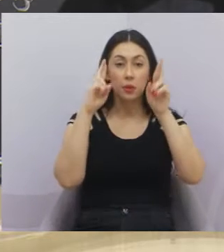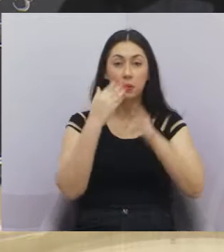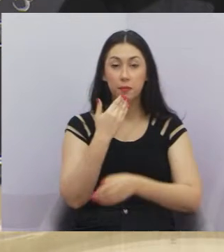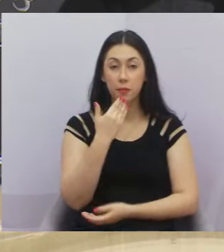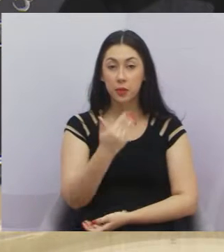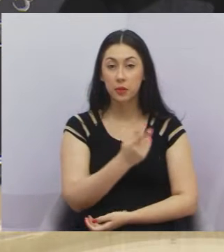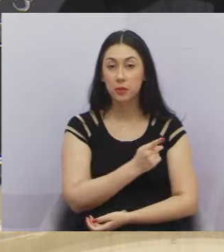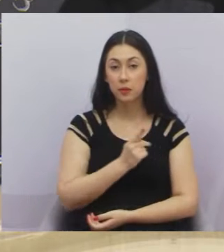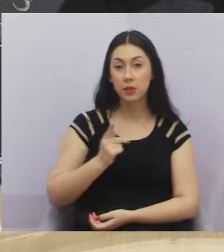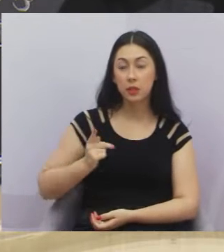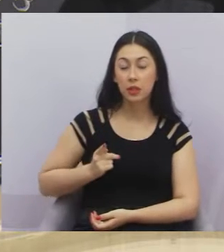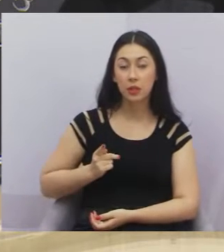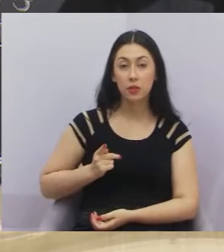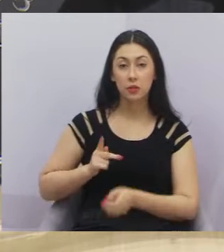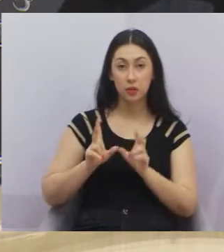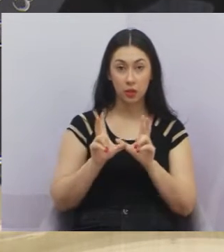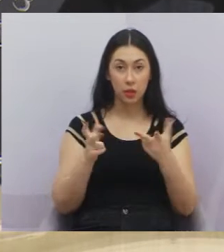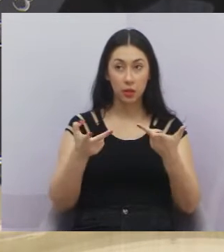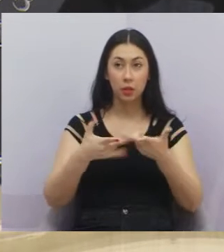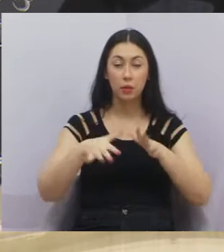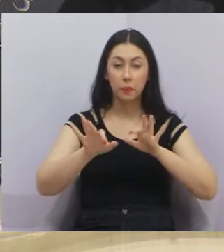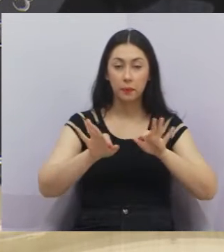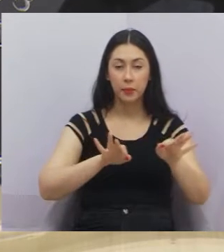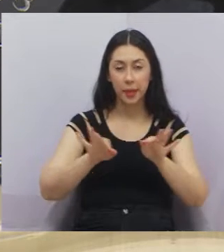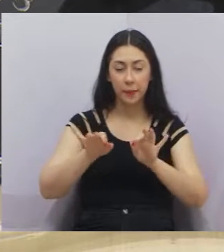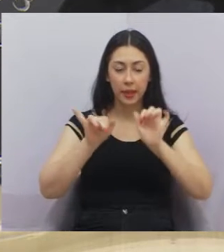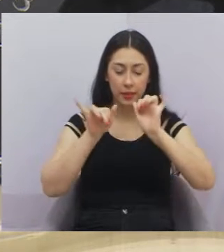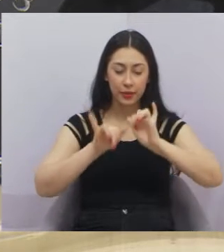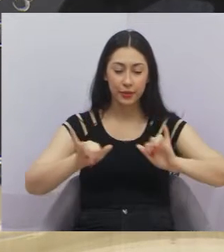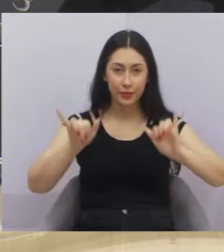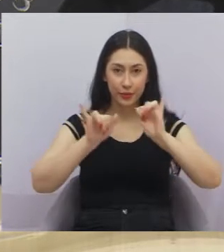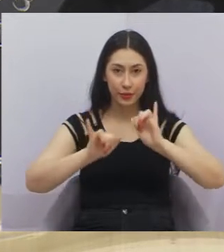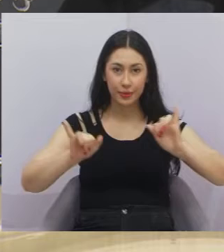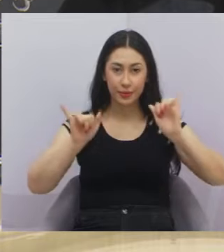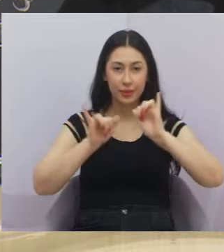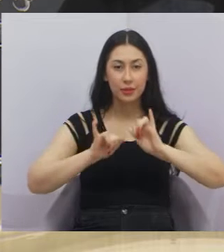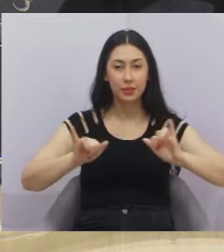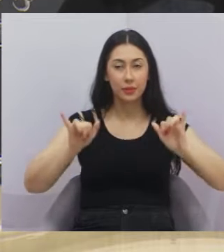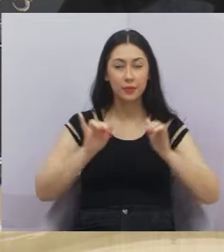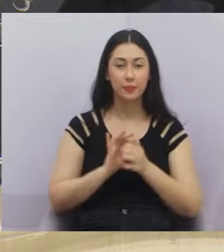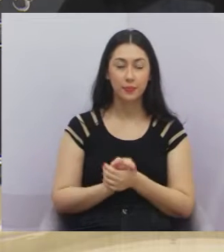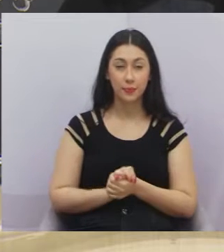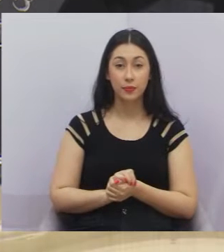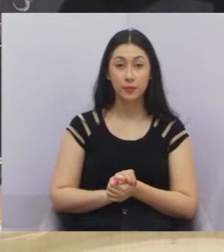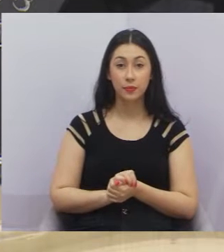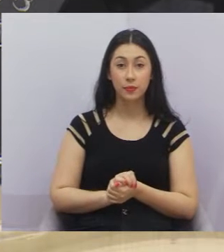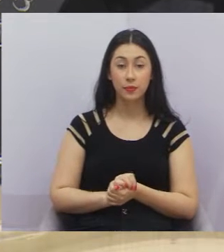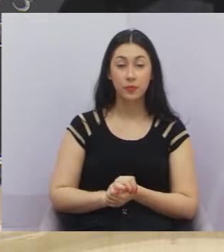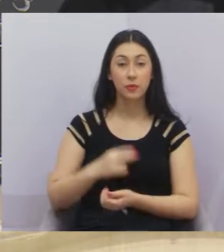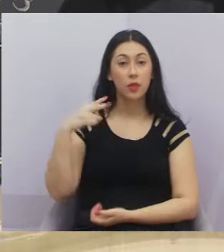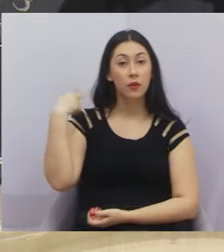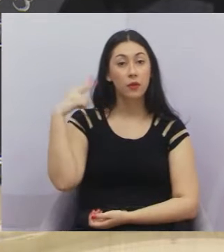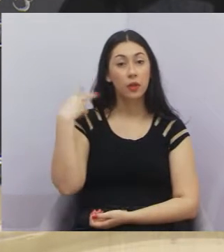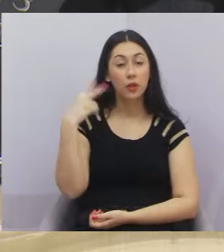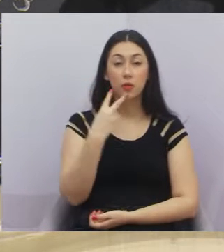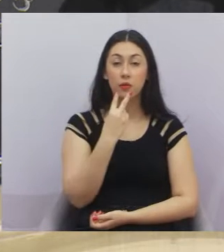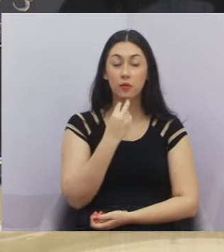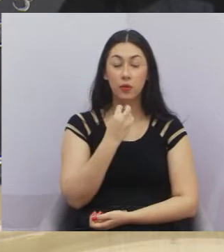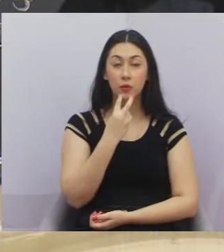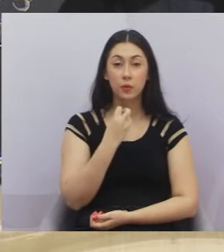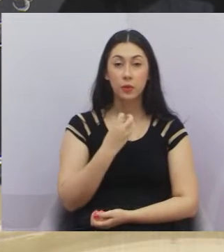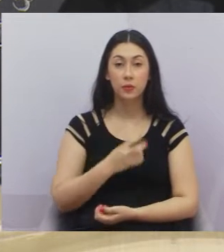dessa casa que sejam adotadas as providências habituais para a divulgação da presente manifestação. Vereador Valmir do Parque Meia